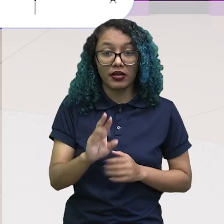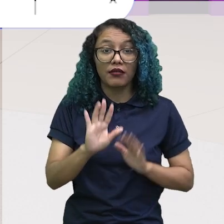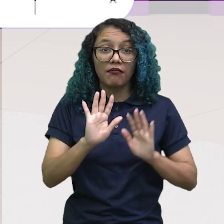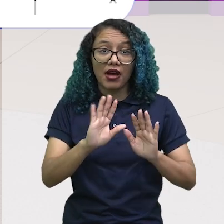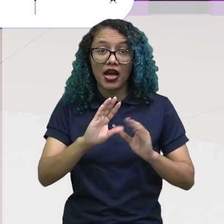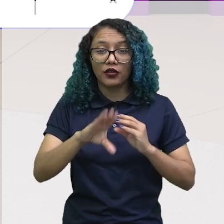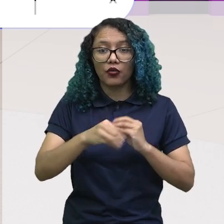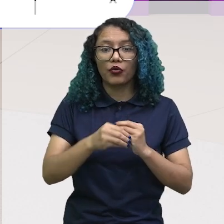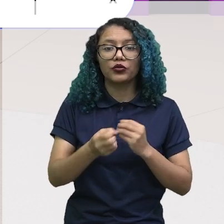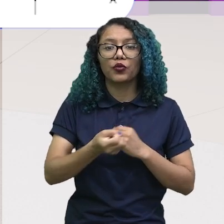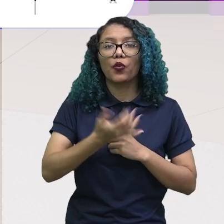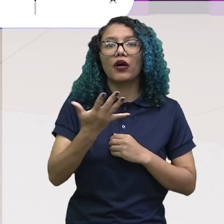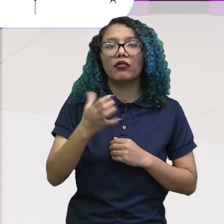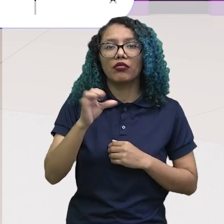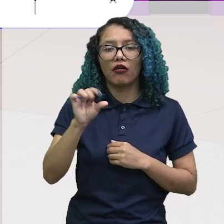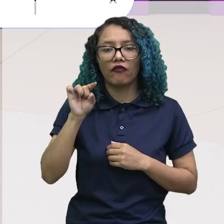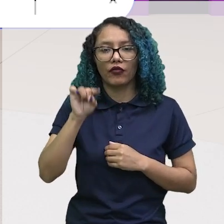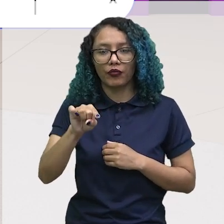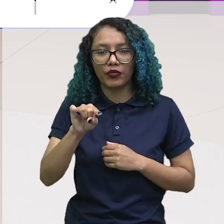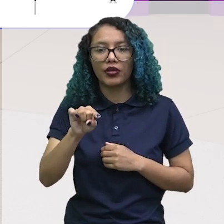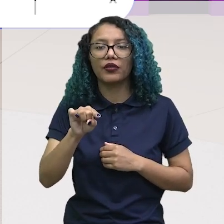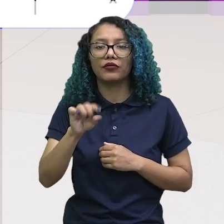E em juros compostos foi de